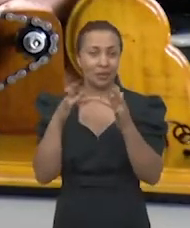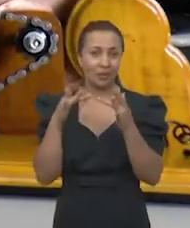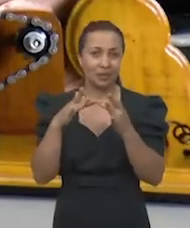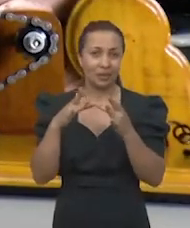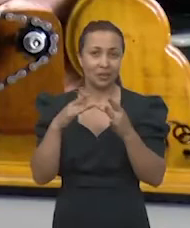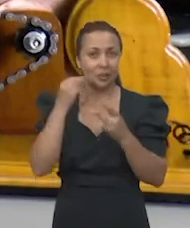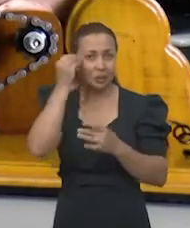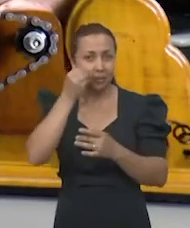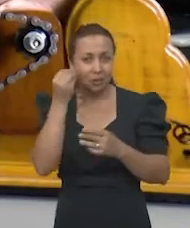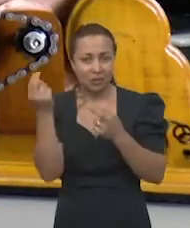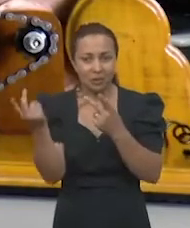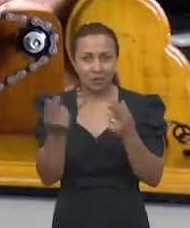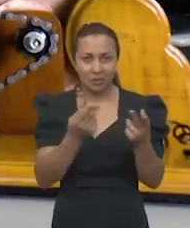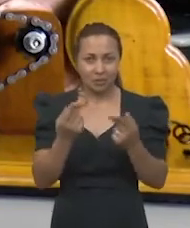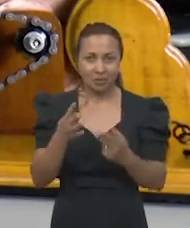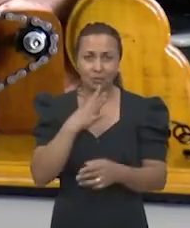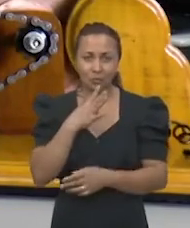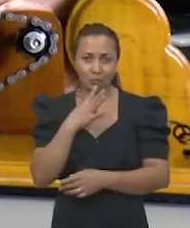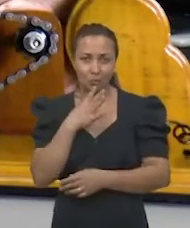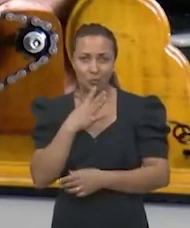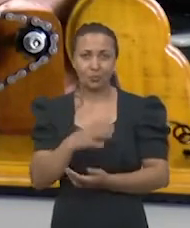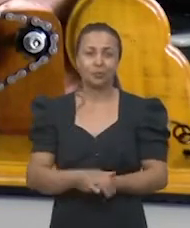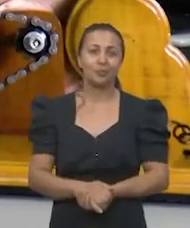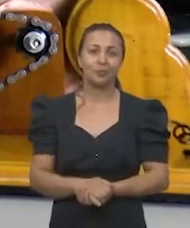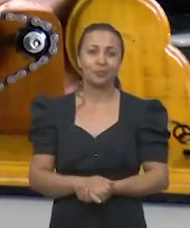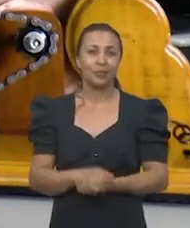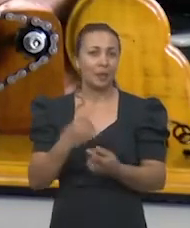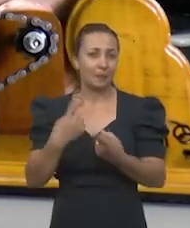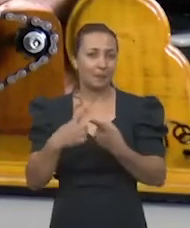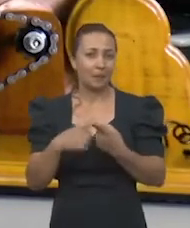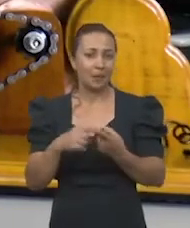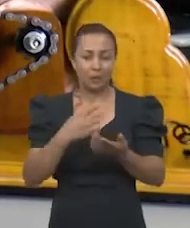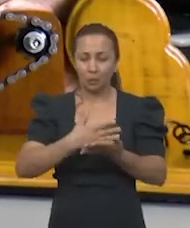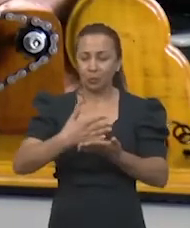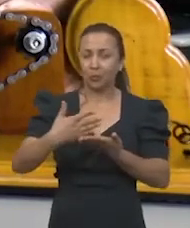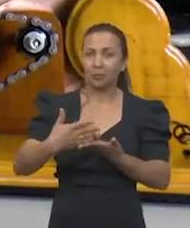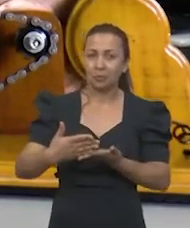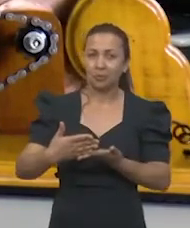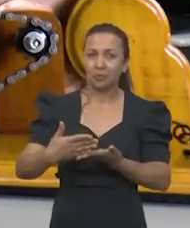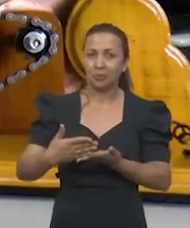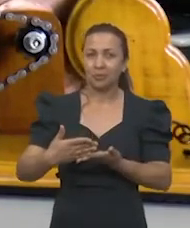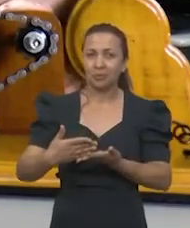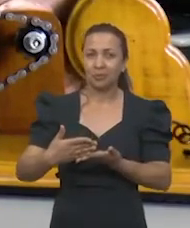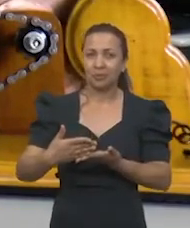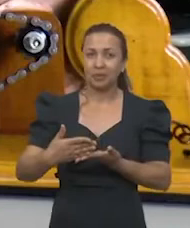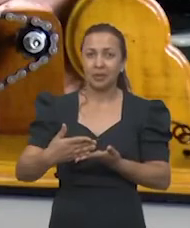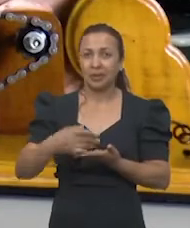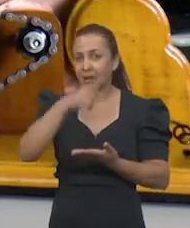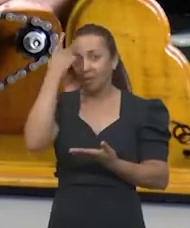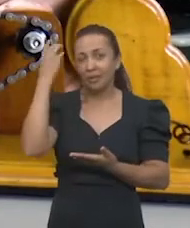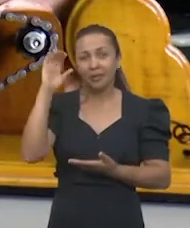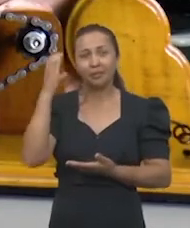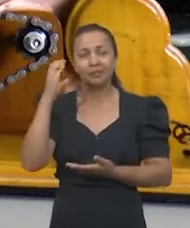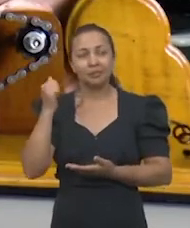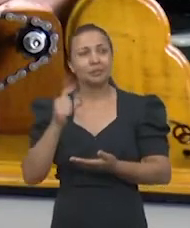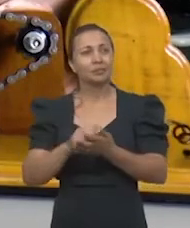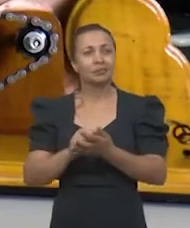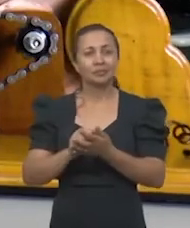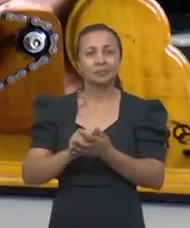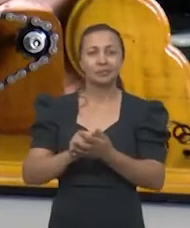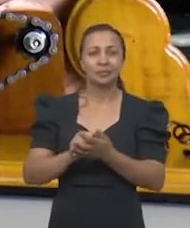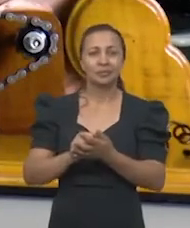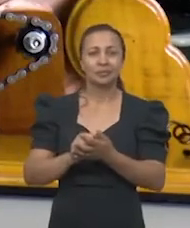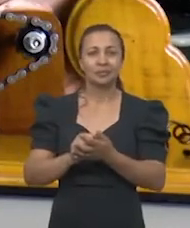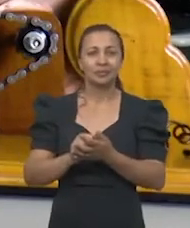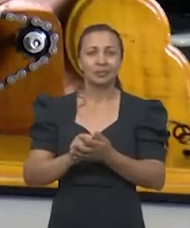contato com esse mesmo tipo de conhecimento, né? Porque, a princípio, o cientista